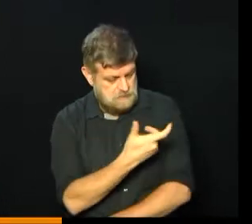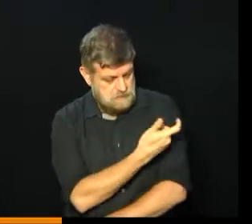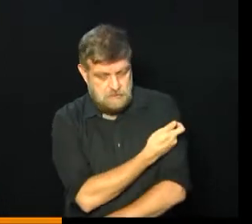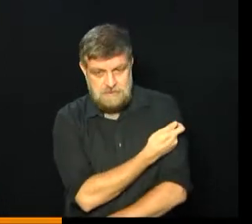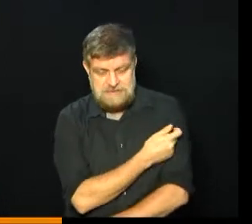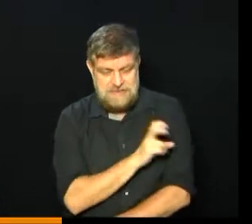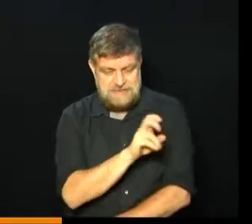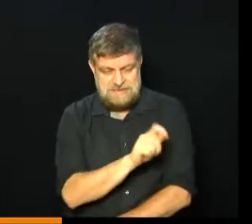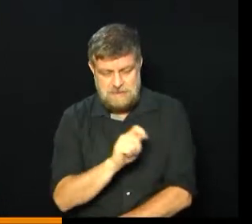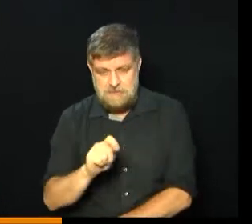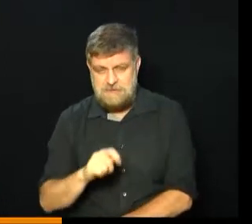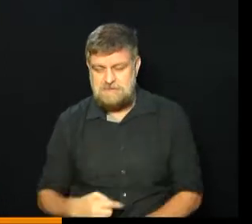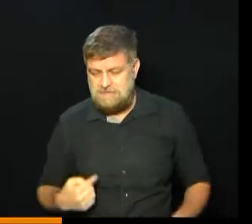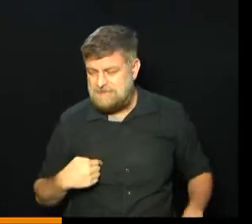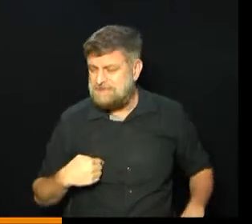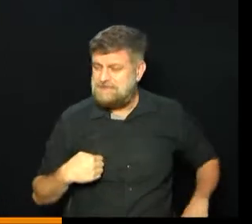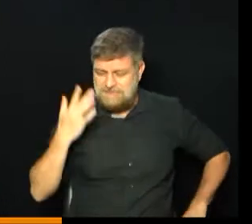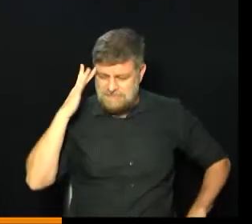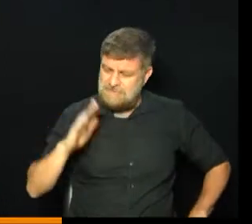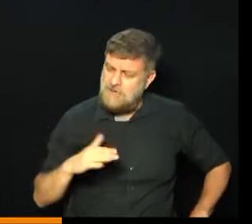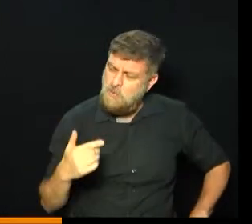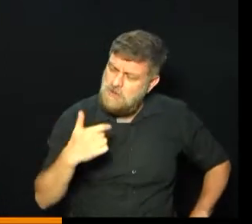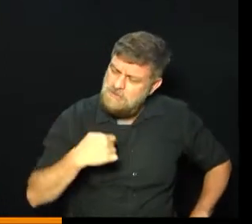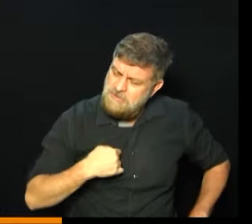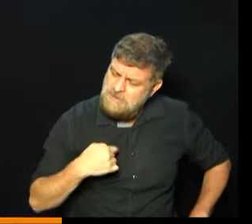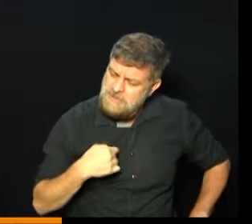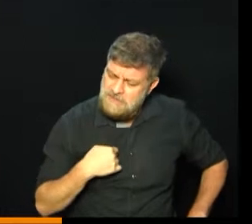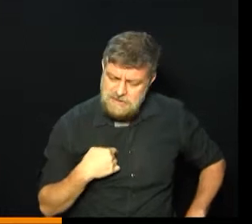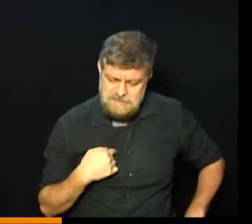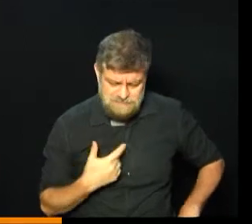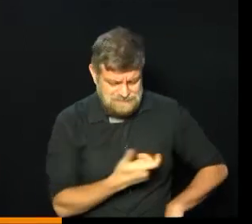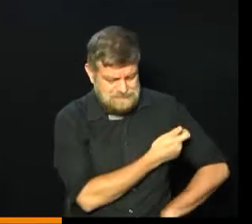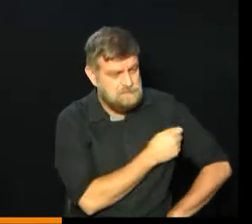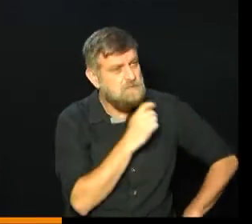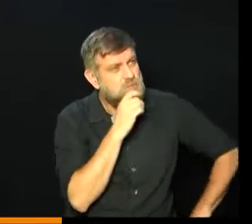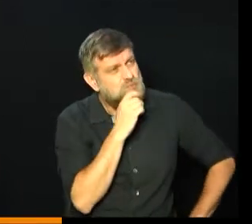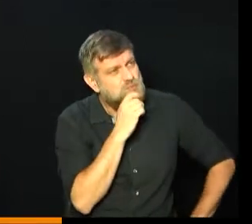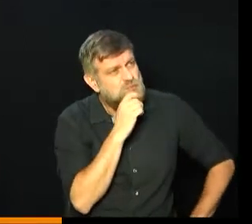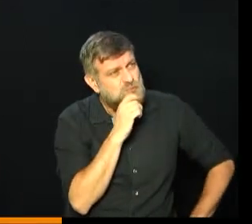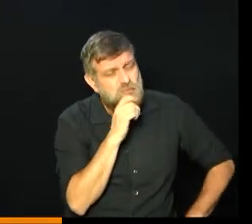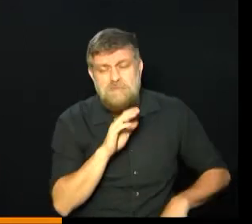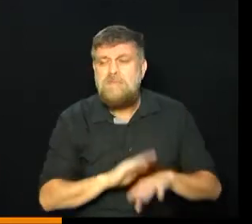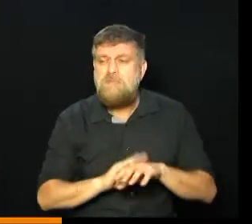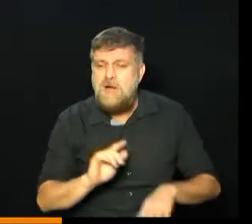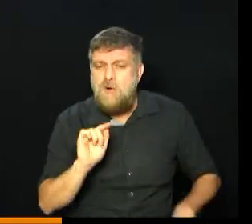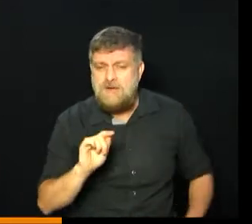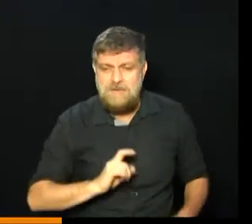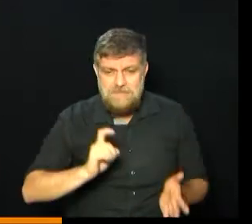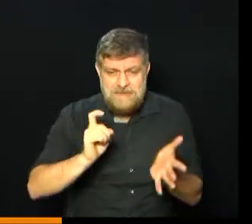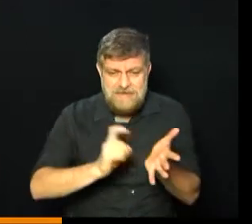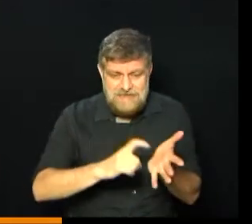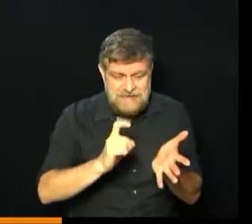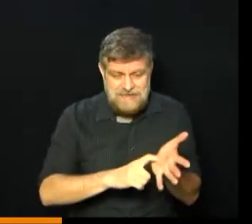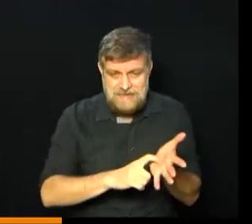dose a mais de cinco meses mas poxa eu não sei quando eu receber a segunda dose e perdi meu papel não sei o que fazer clica ali